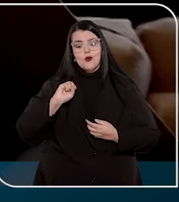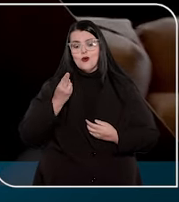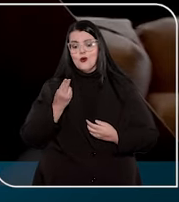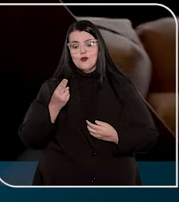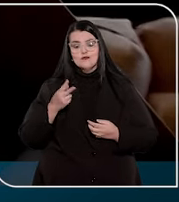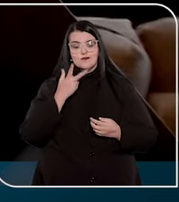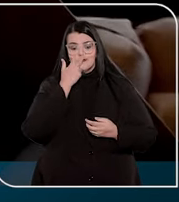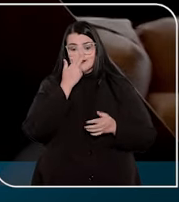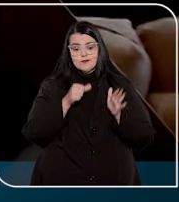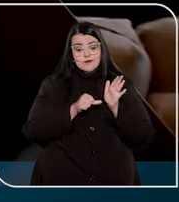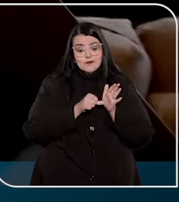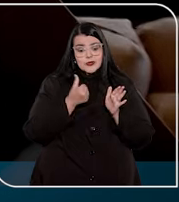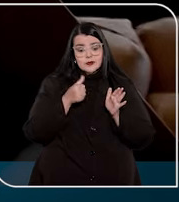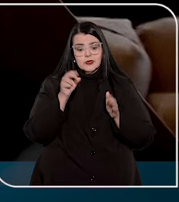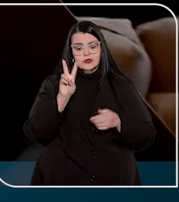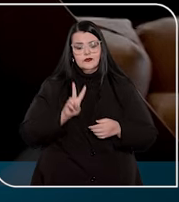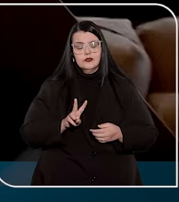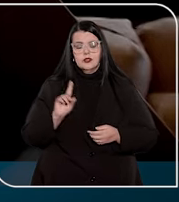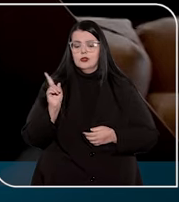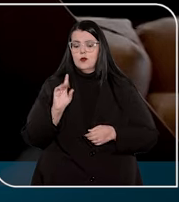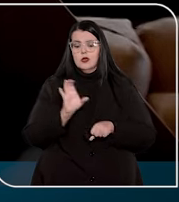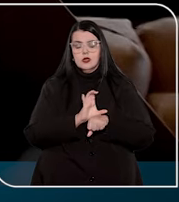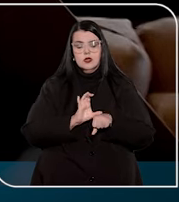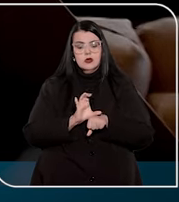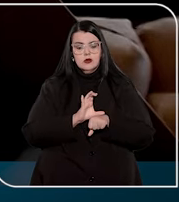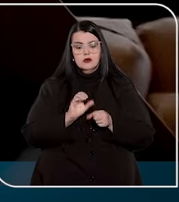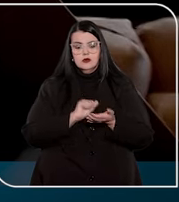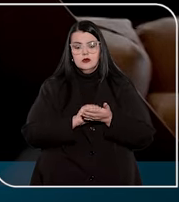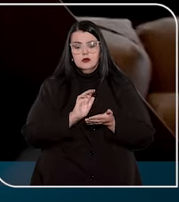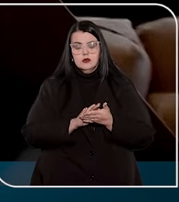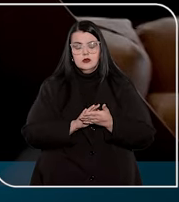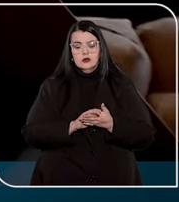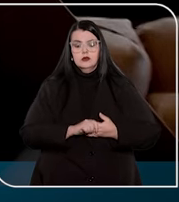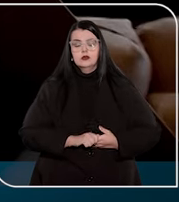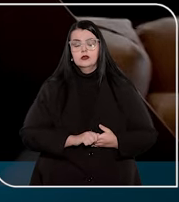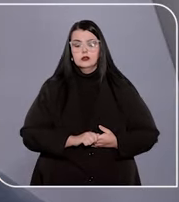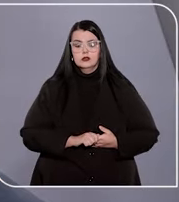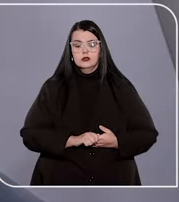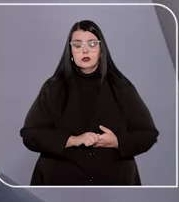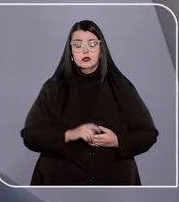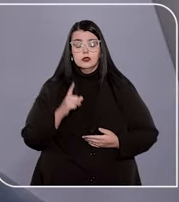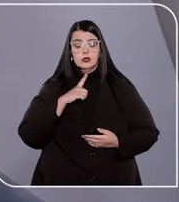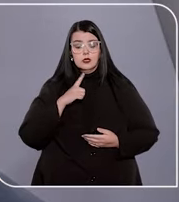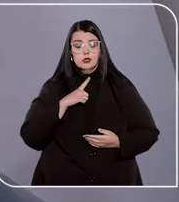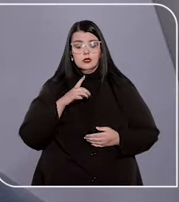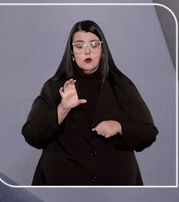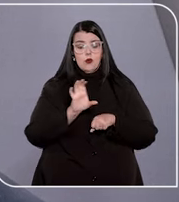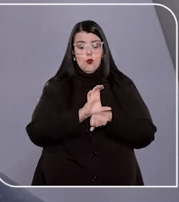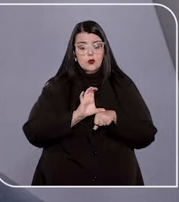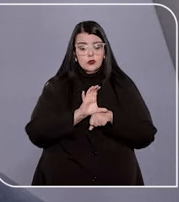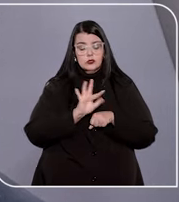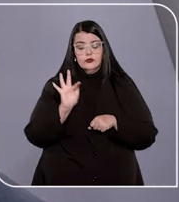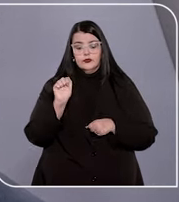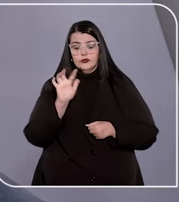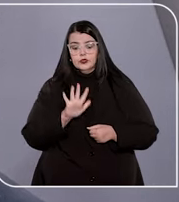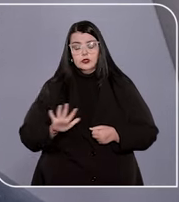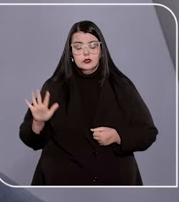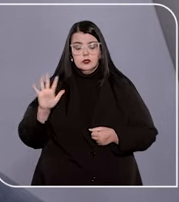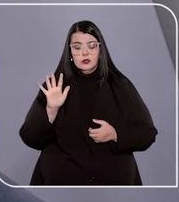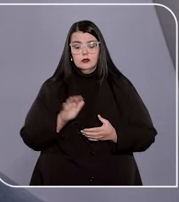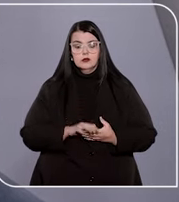primeira vez. E não é esse o papel constitucional do Supremo. O papel constitucional do Supremo, segundo a Constituição Federal, né, papel constitucional,